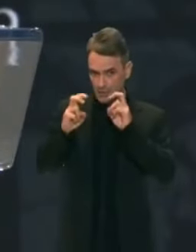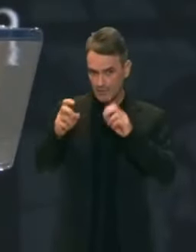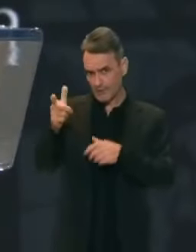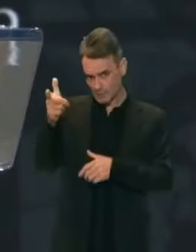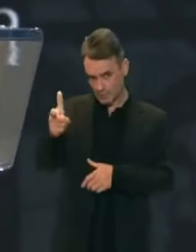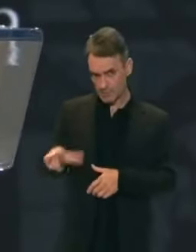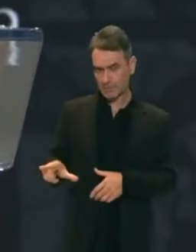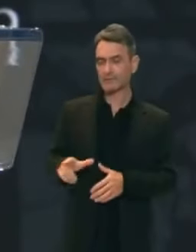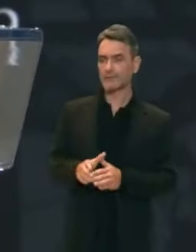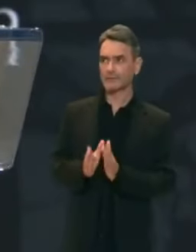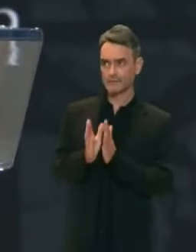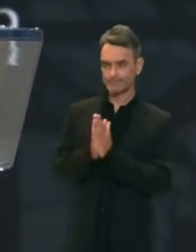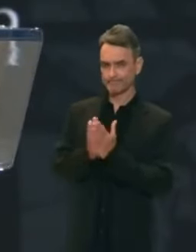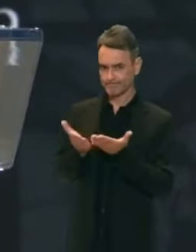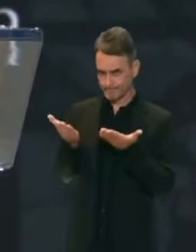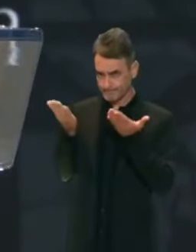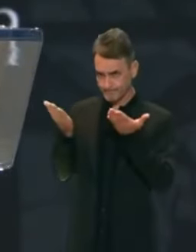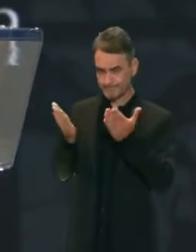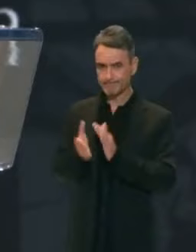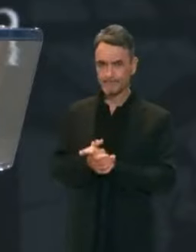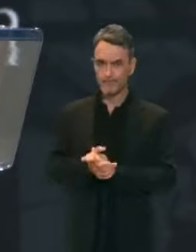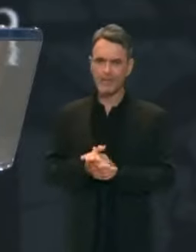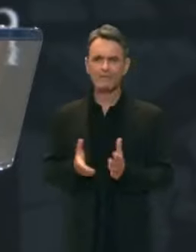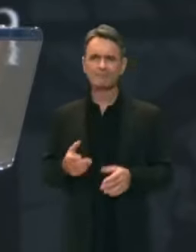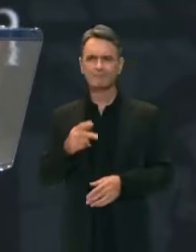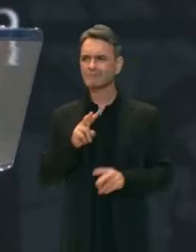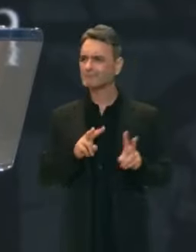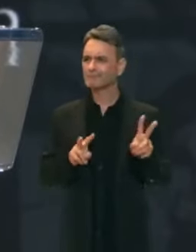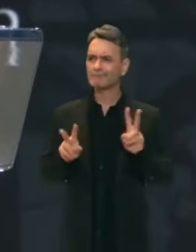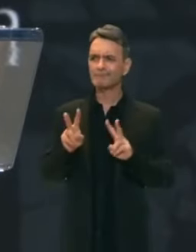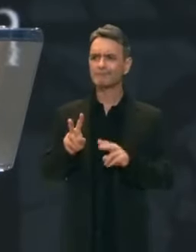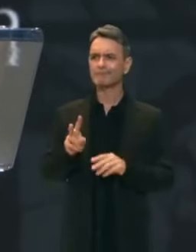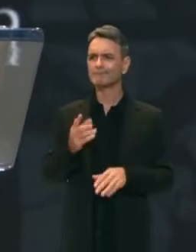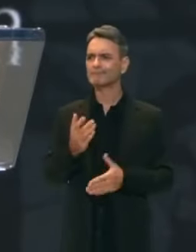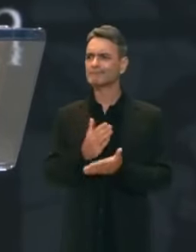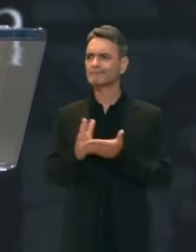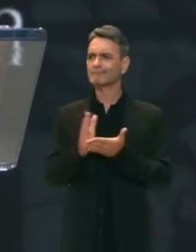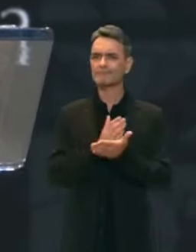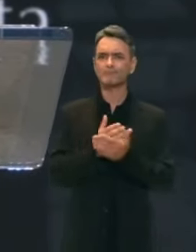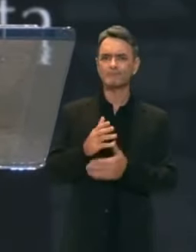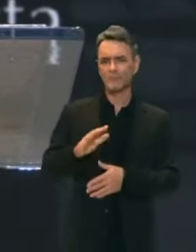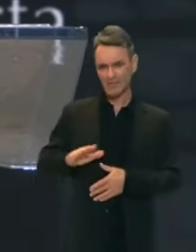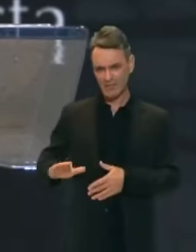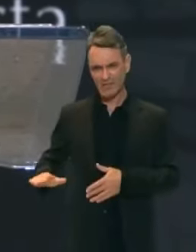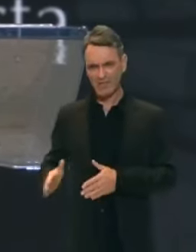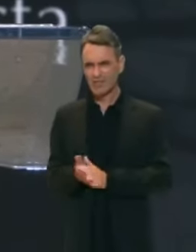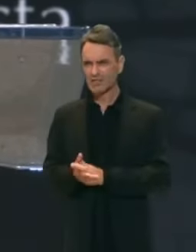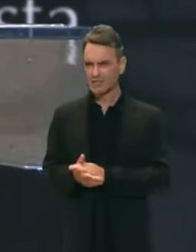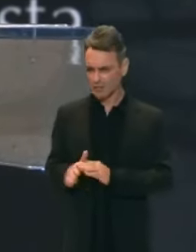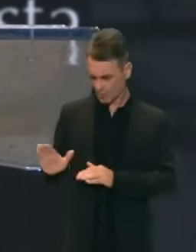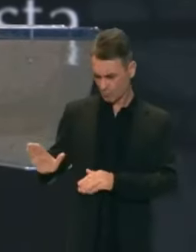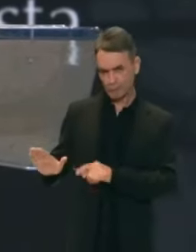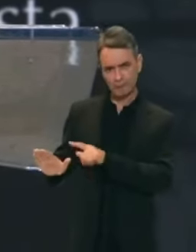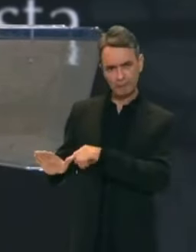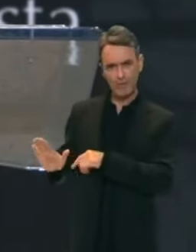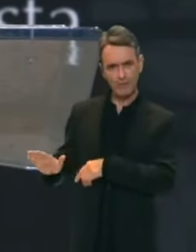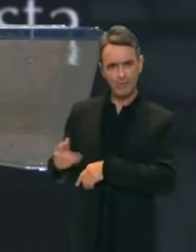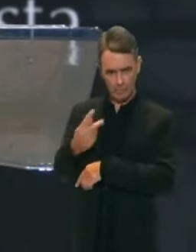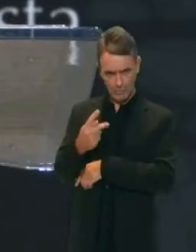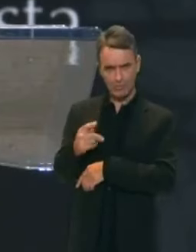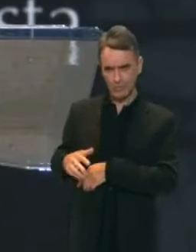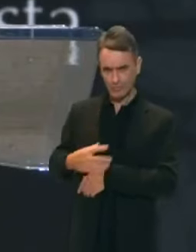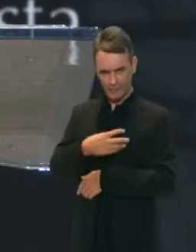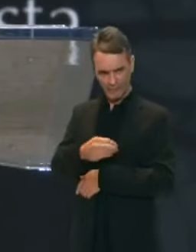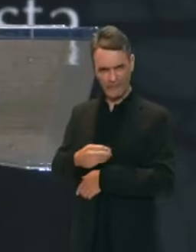ao Senhor. E eu estou vendo algumas crianças aqui. Eu queria que você colocasse a mão sobre a sua criança, sobre o